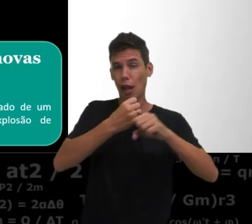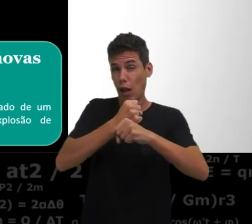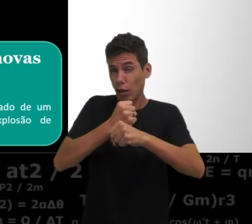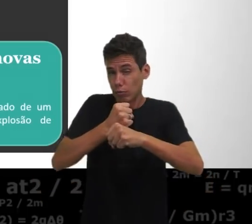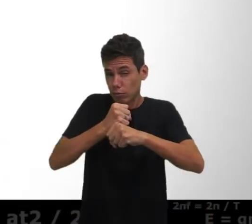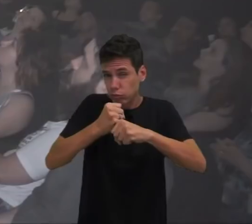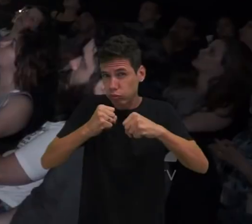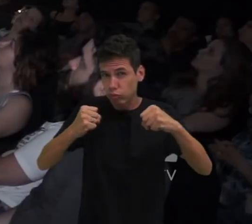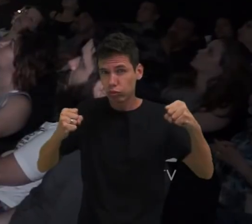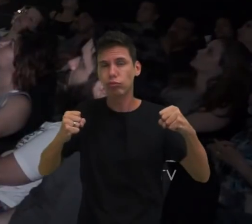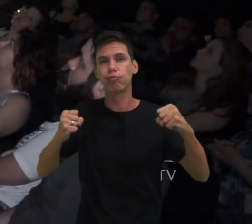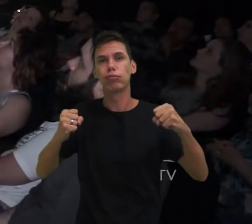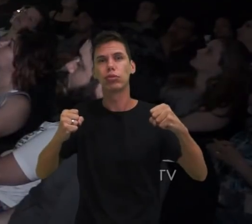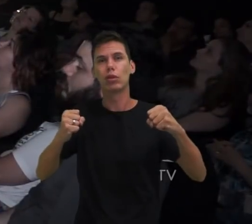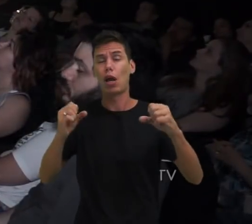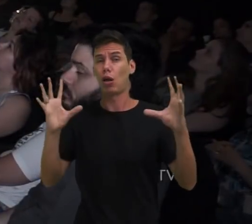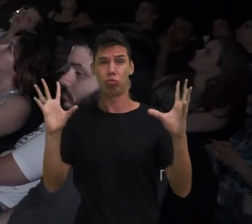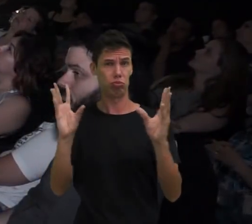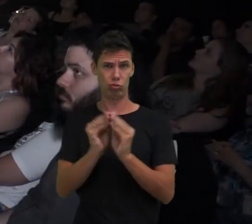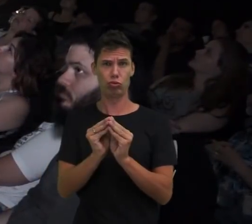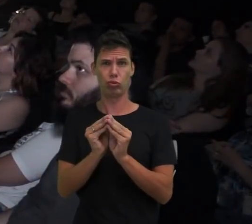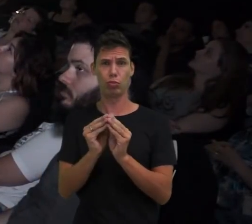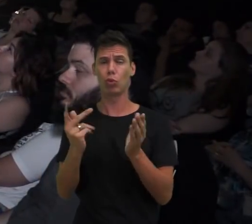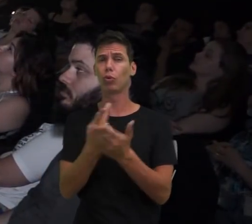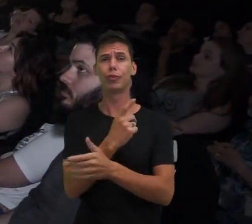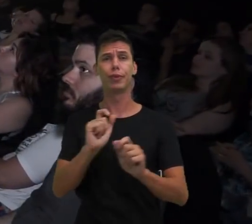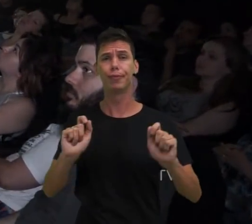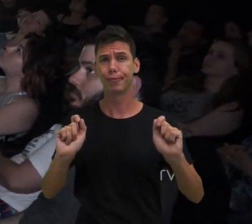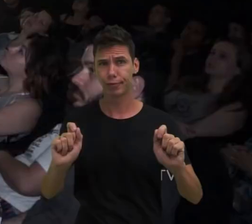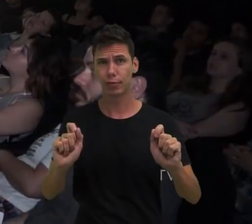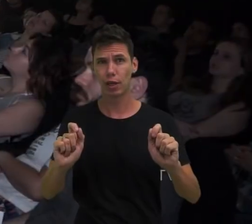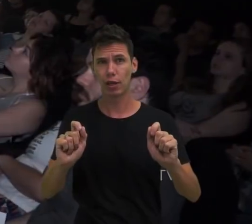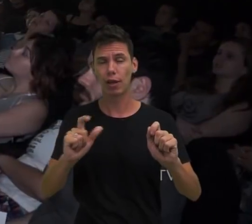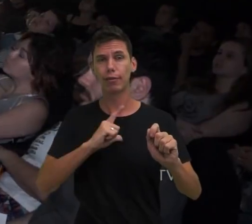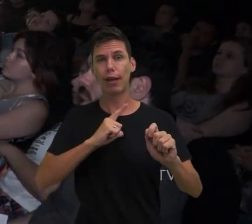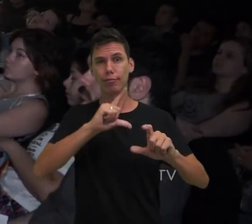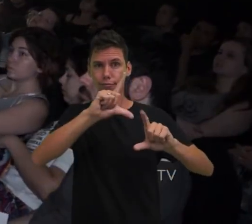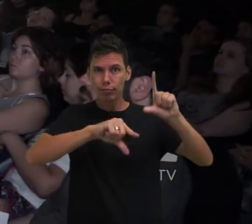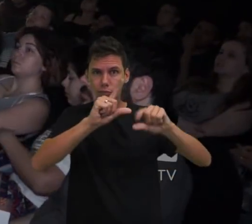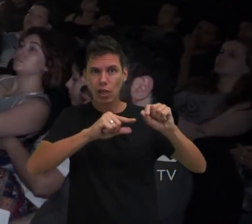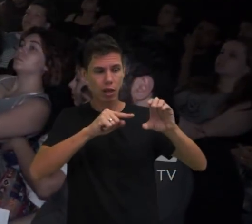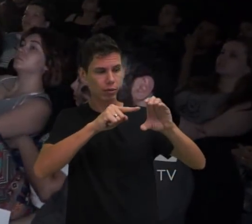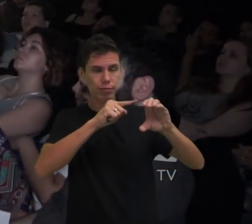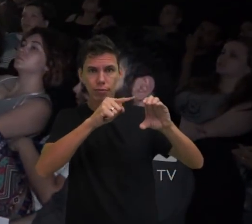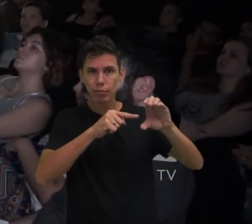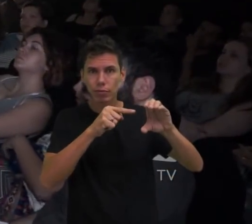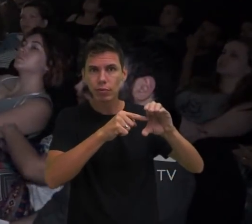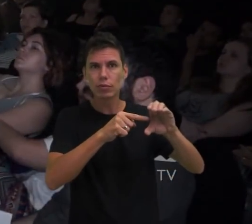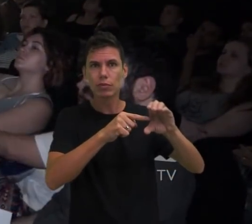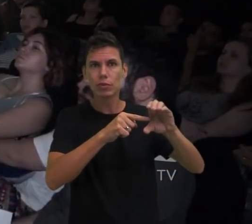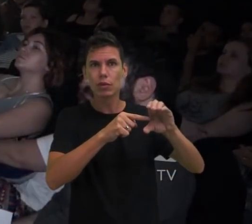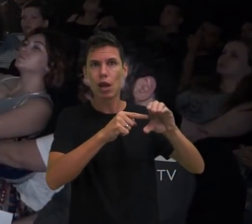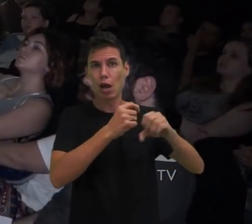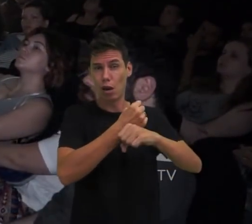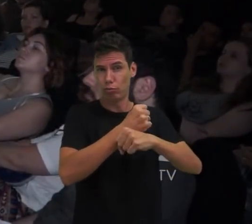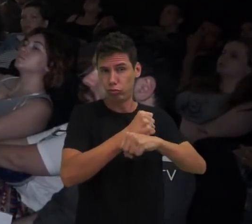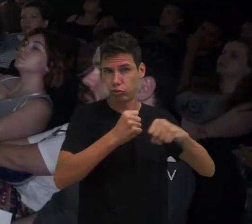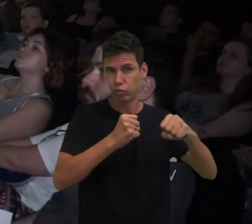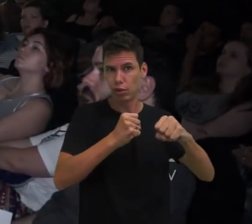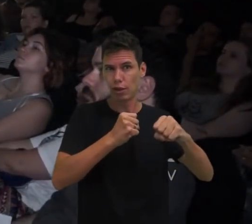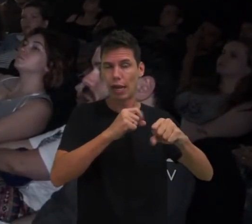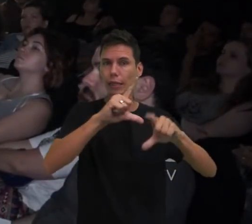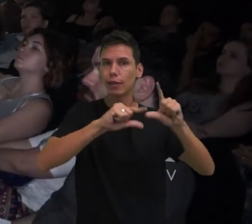Tá? Basicamente, o que acontece é que o núcleo dessas estrelas muito massivas, conforme essa